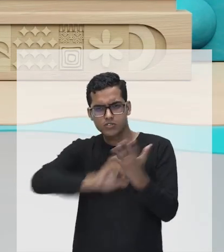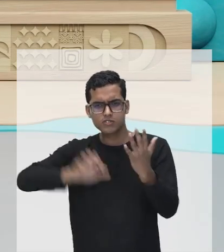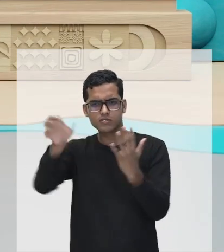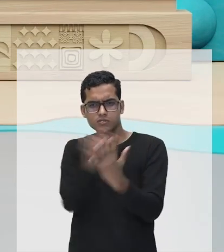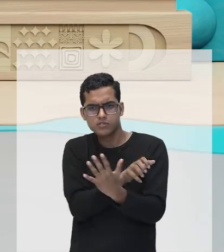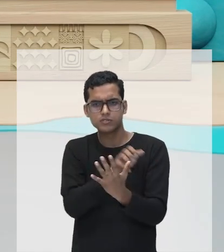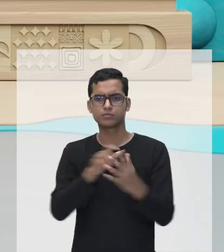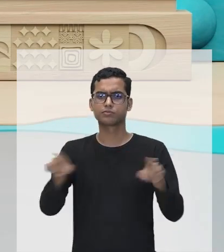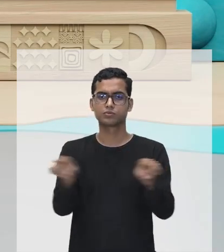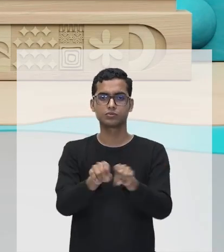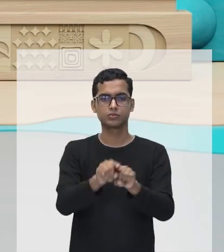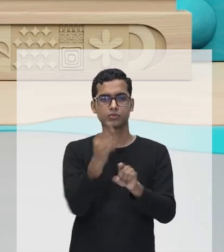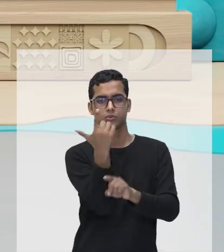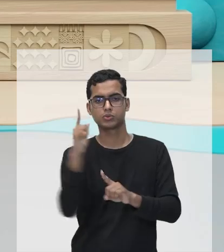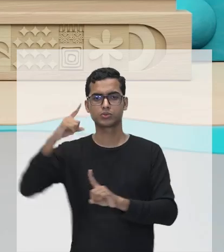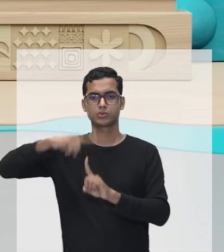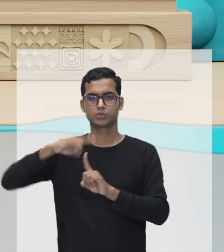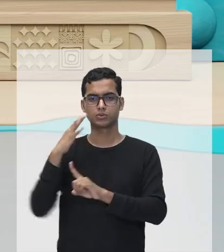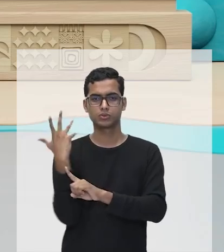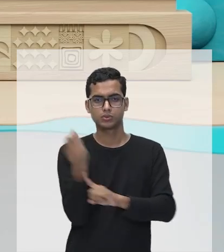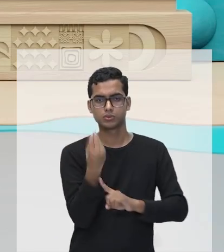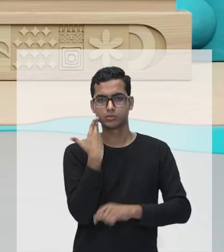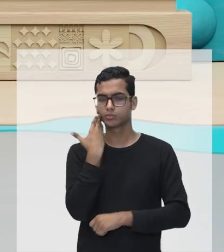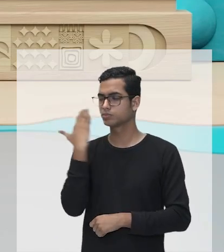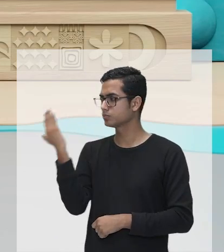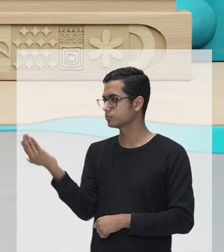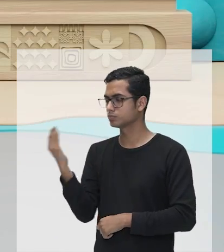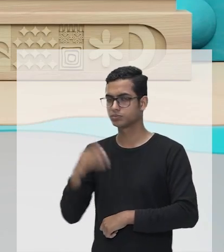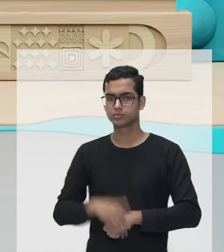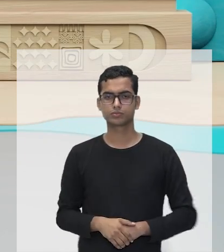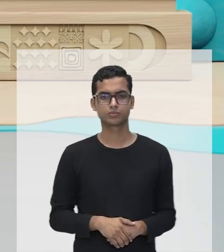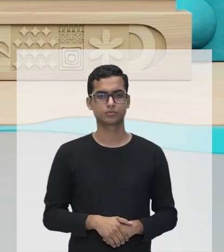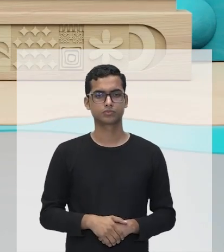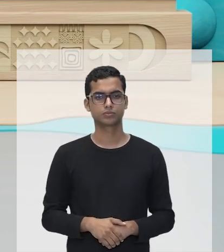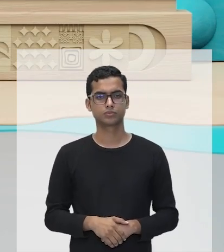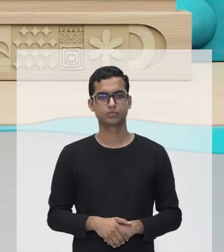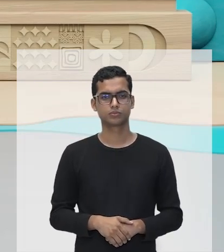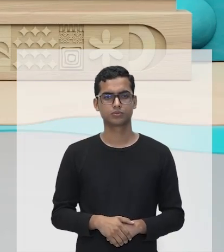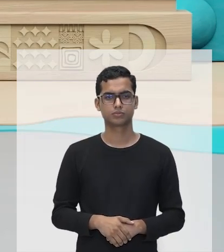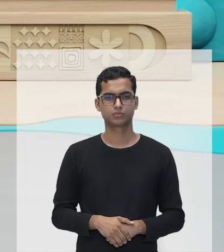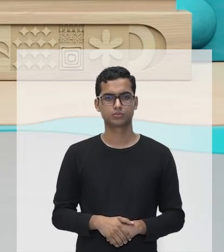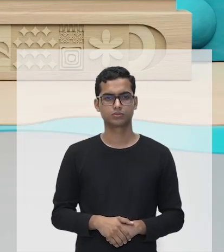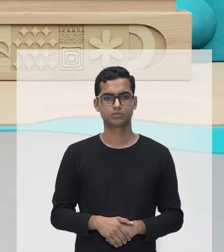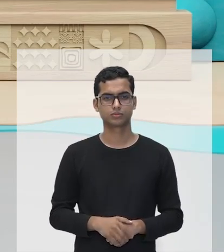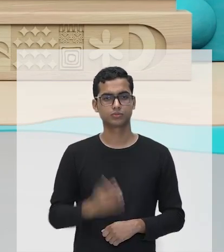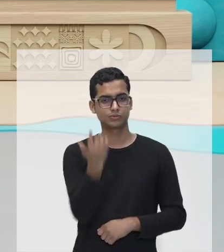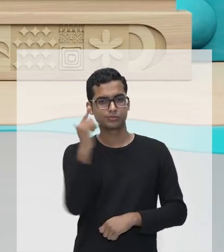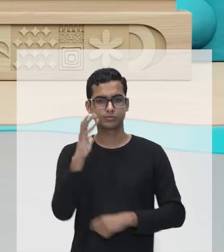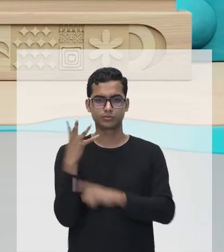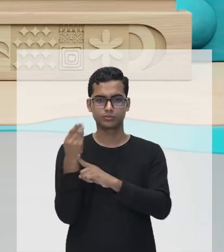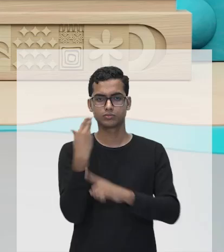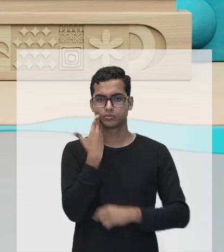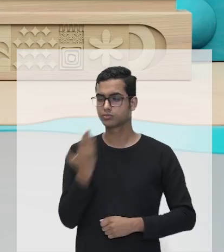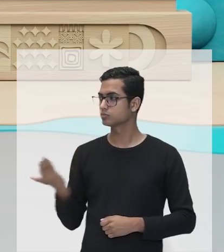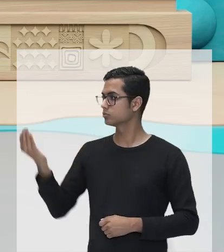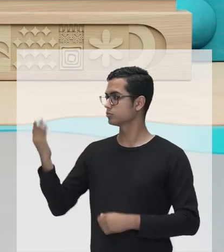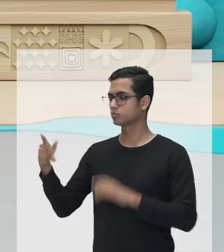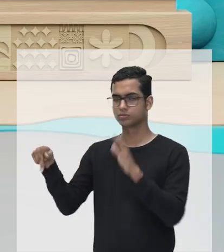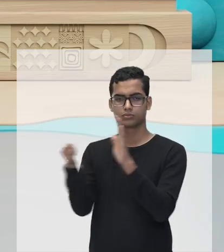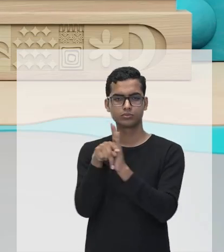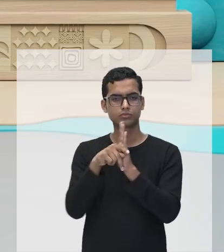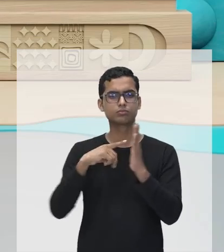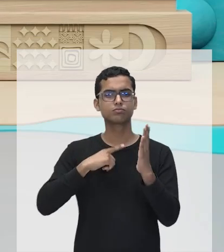vocês podem ver aqui. Aqui nós temos a arte do Nouveau, do Klimt. Aqui nós temos a arte